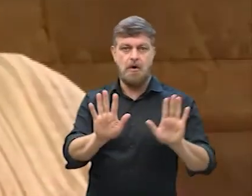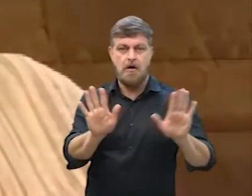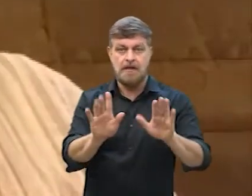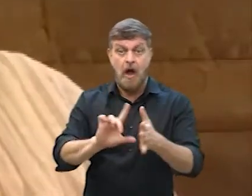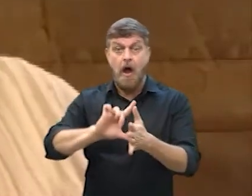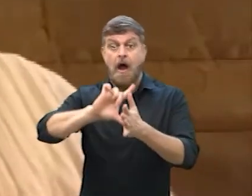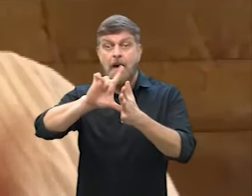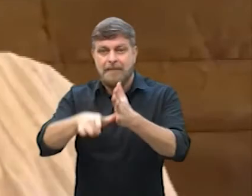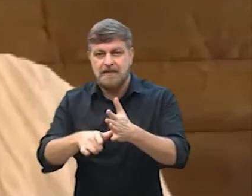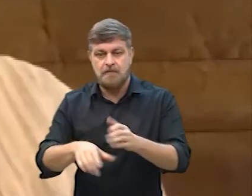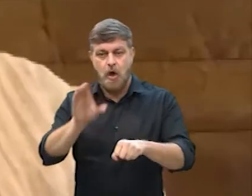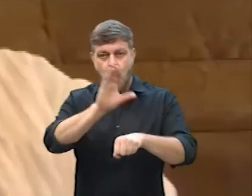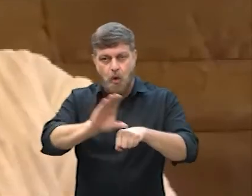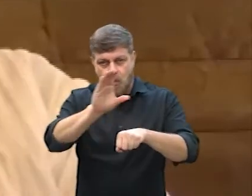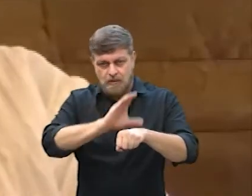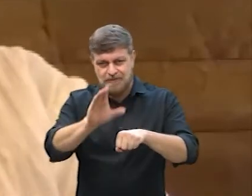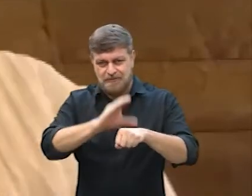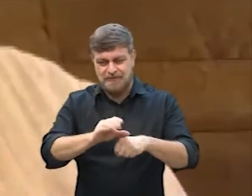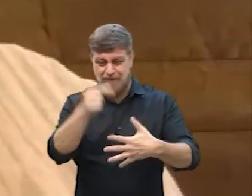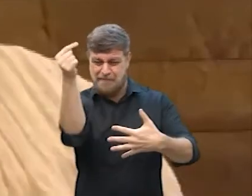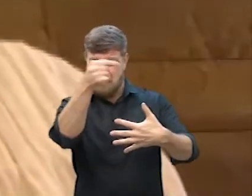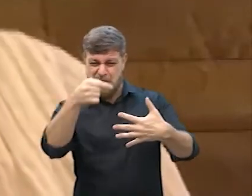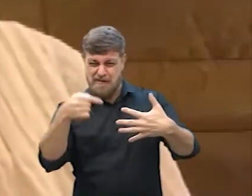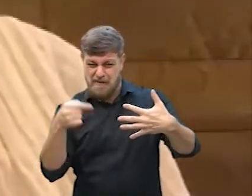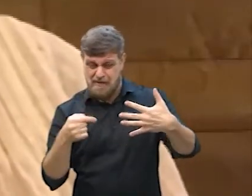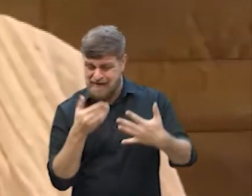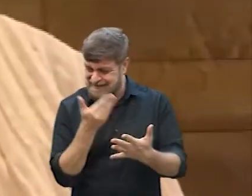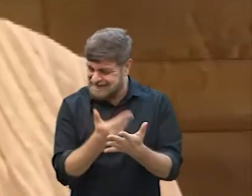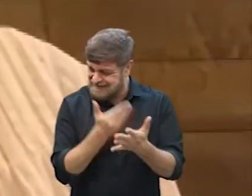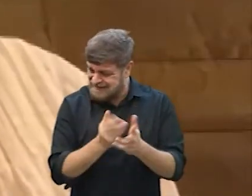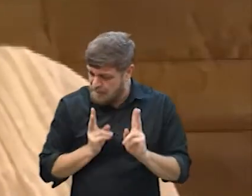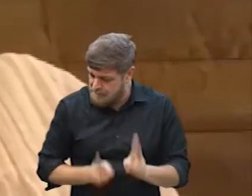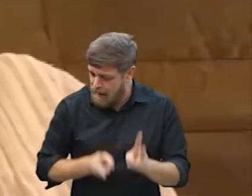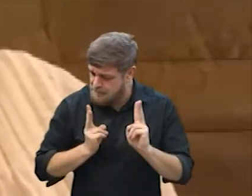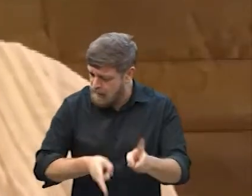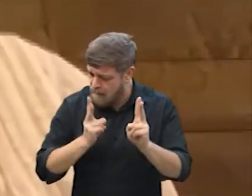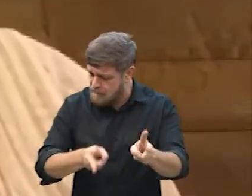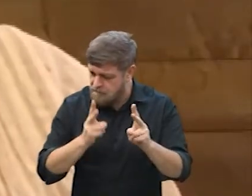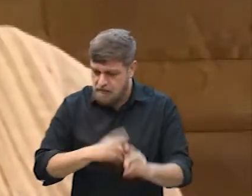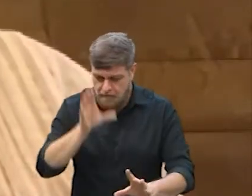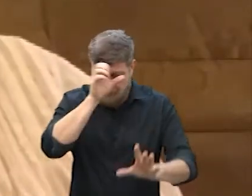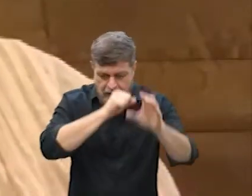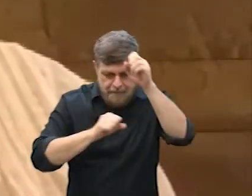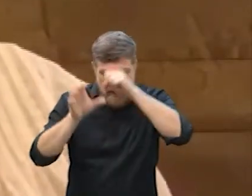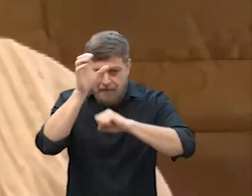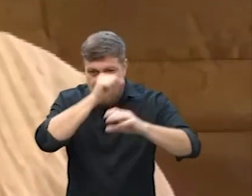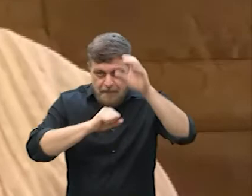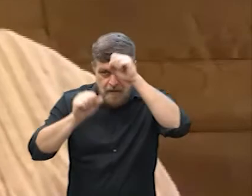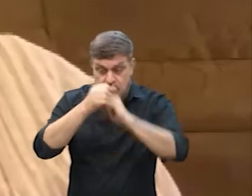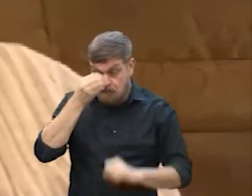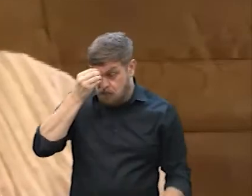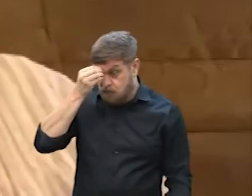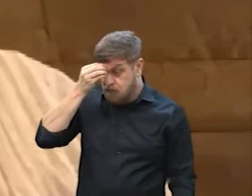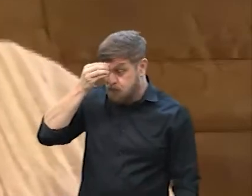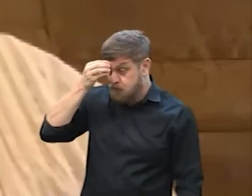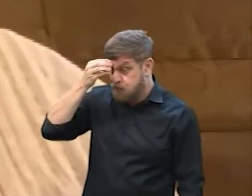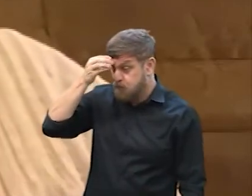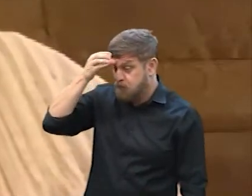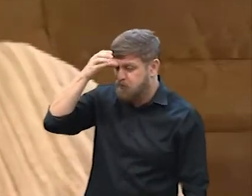curso de formação continuada, para que ele continue tendo